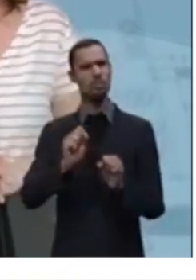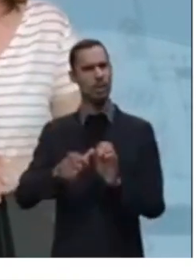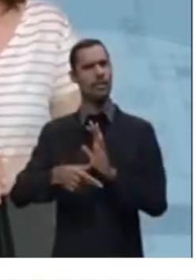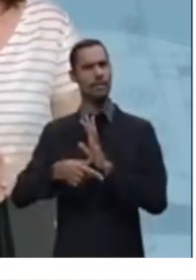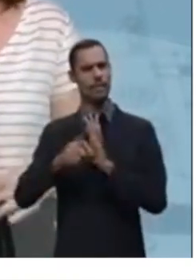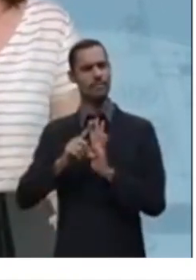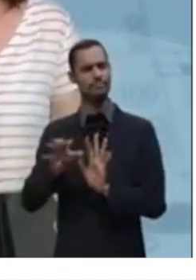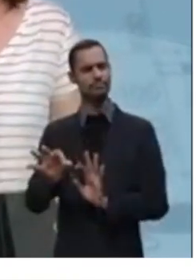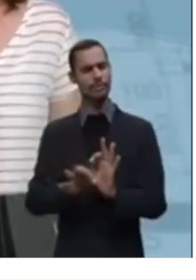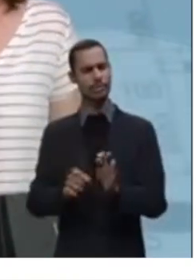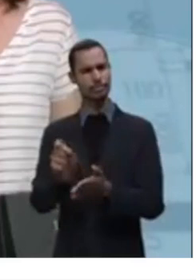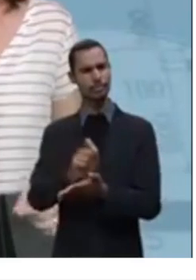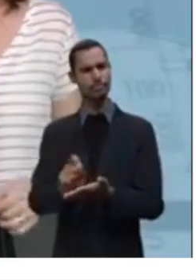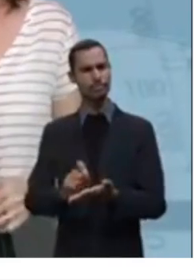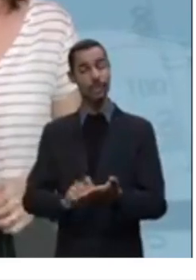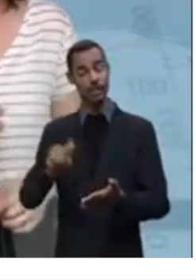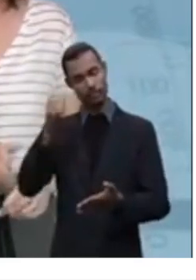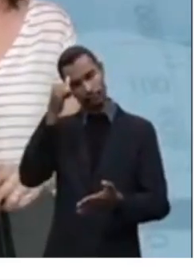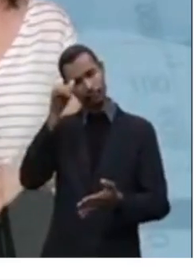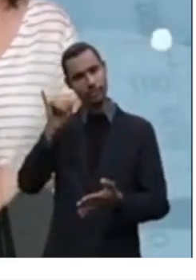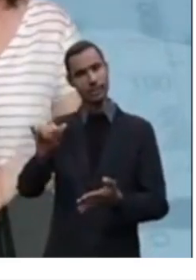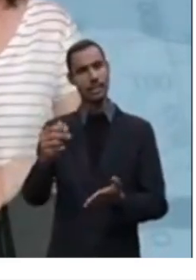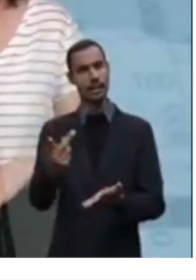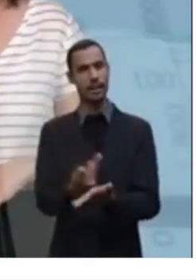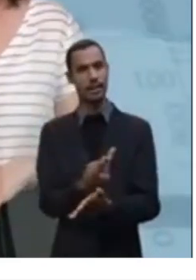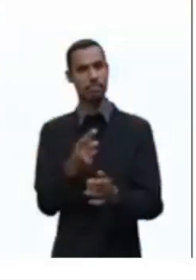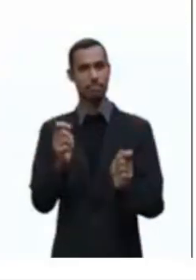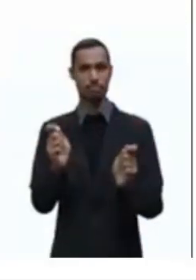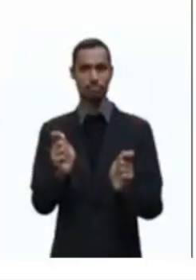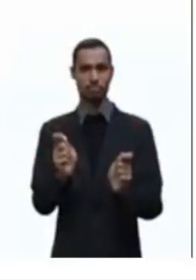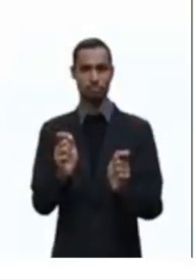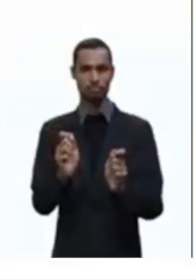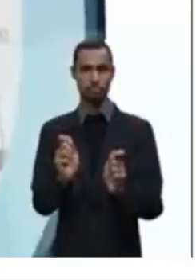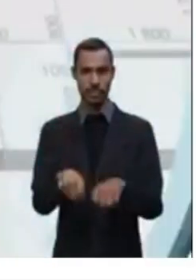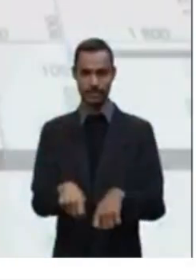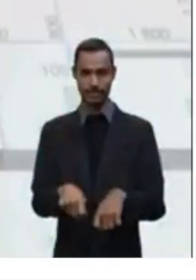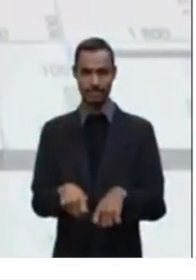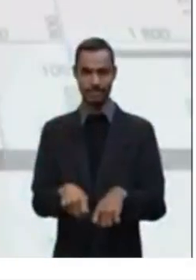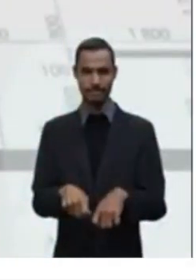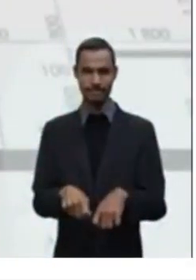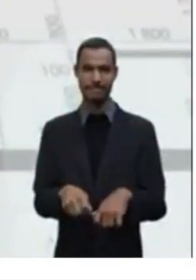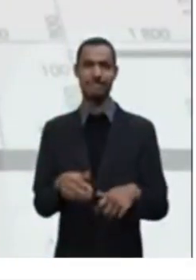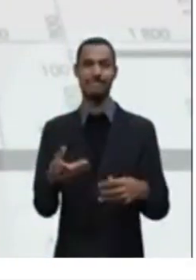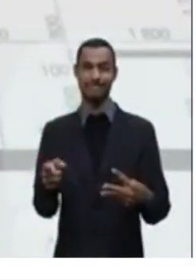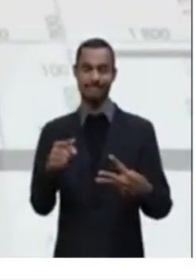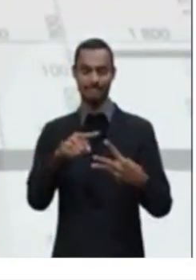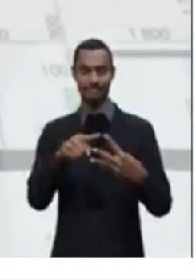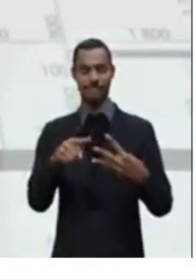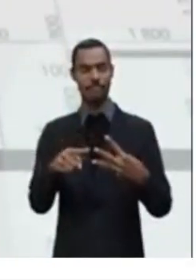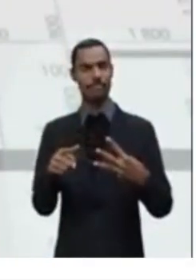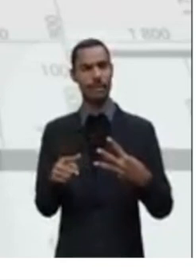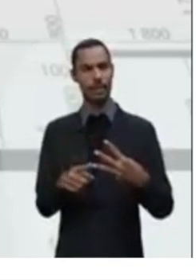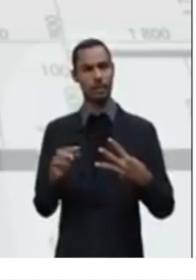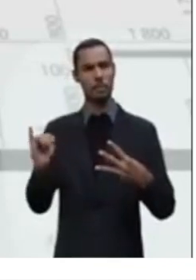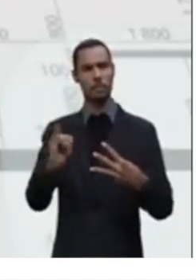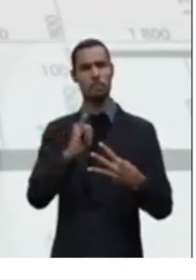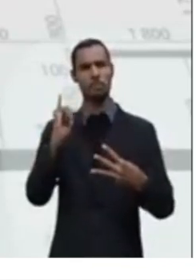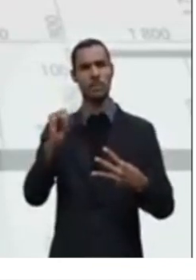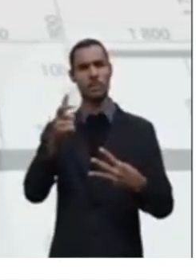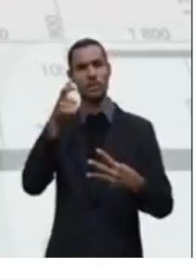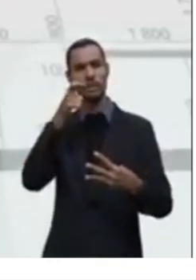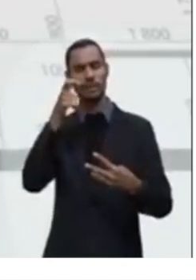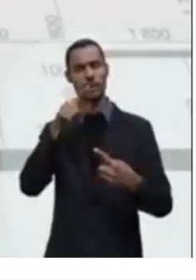previamente calculado como forma de evitar erros no projeto. Existem 3 métodos para se chegar na